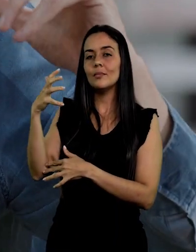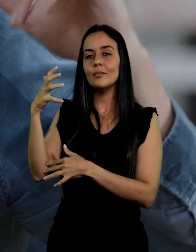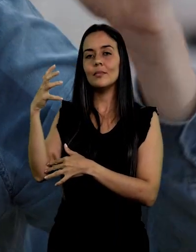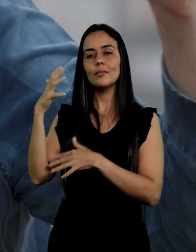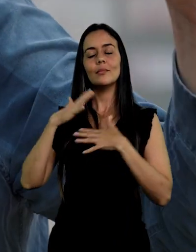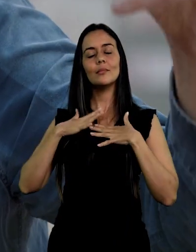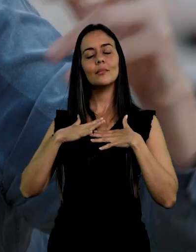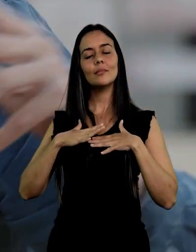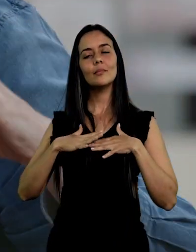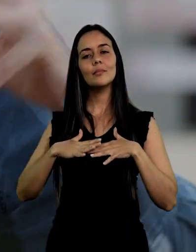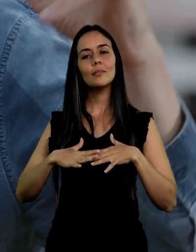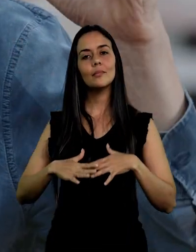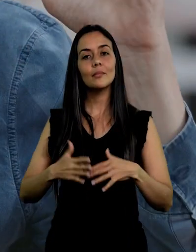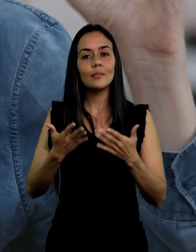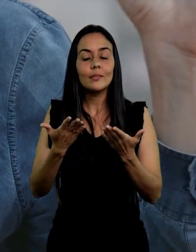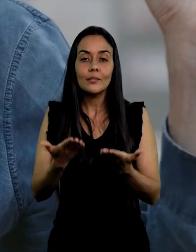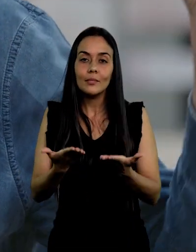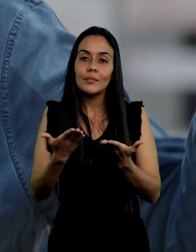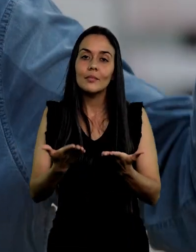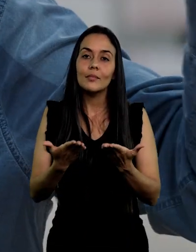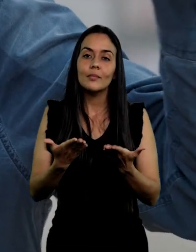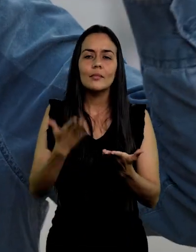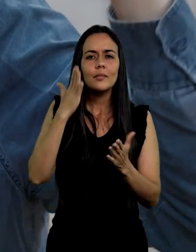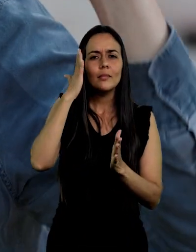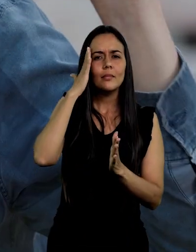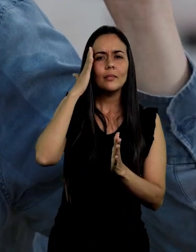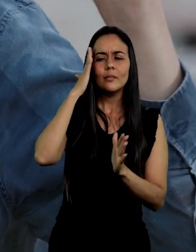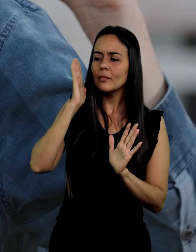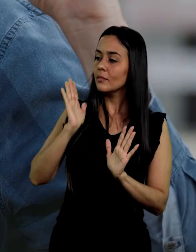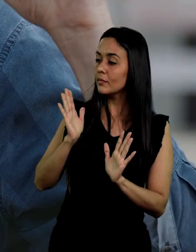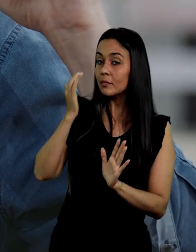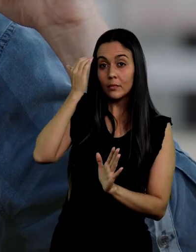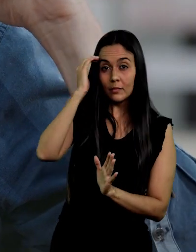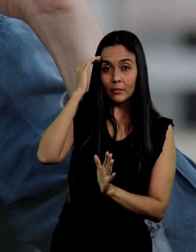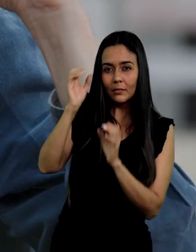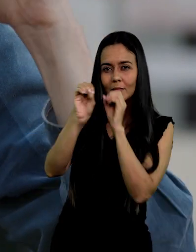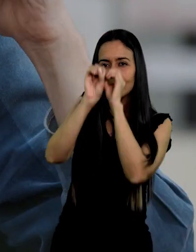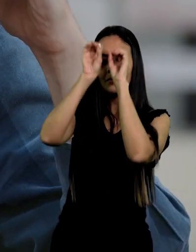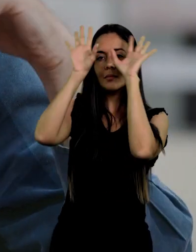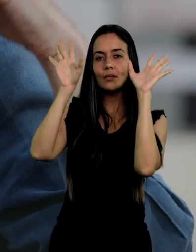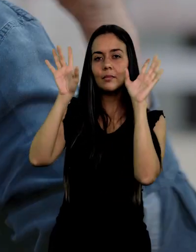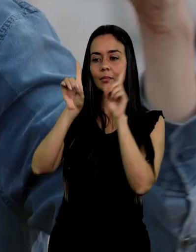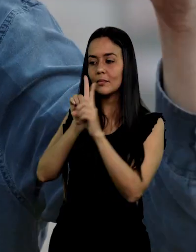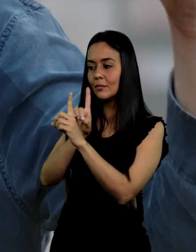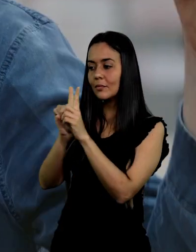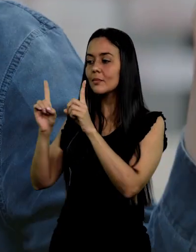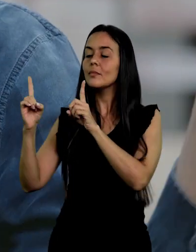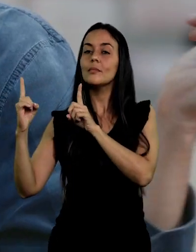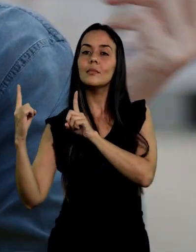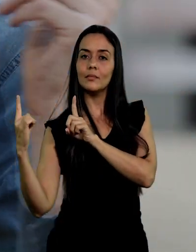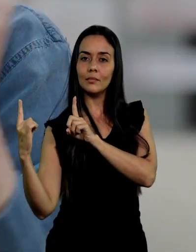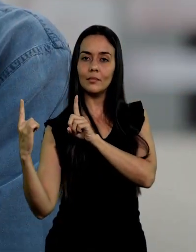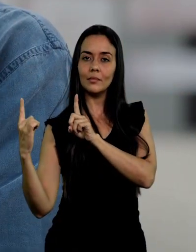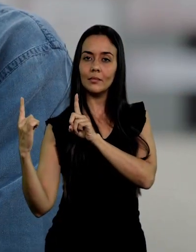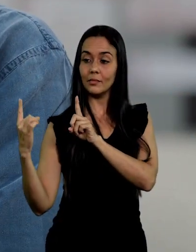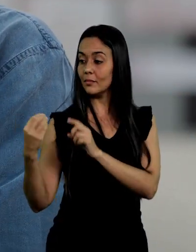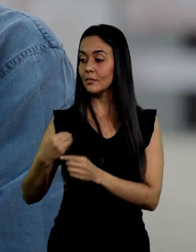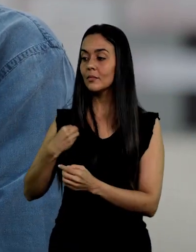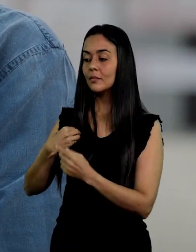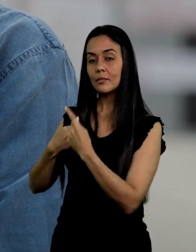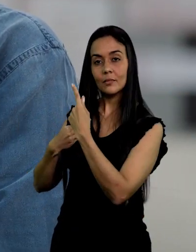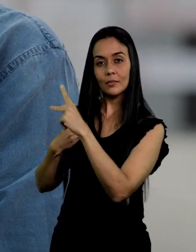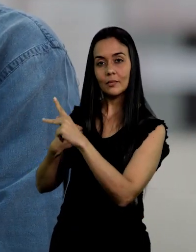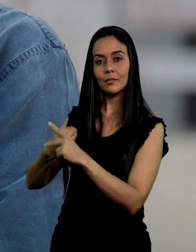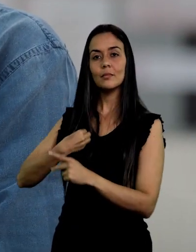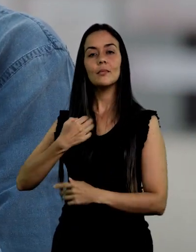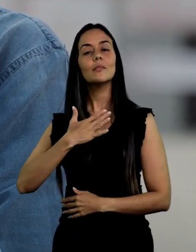de se reconhecer como parte, de reconhecer a possibilidade da existência de todo o outro, tem a ver com a